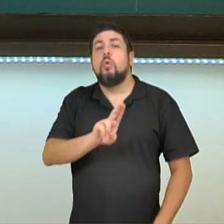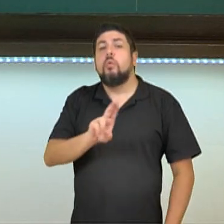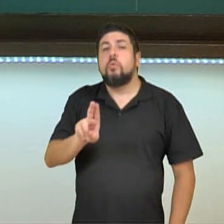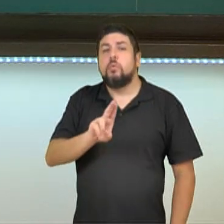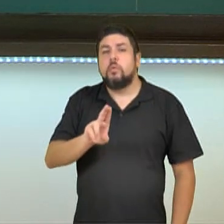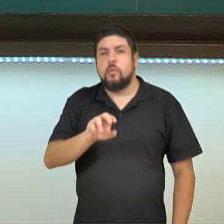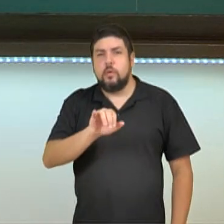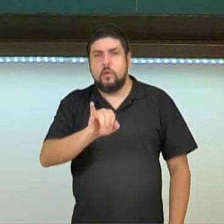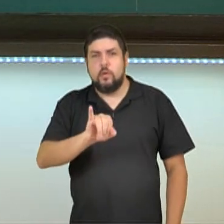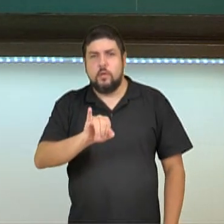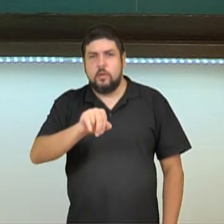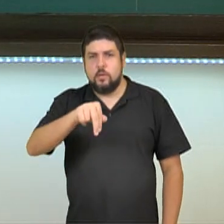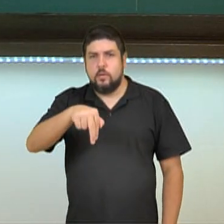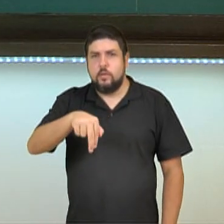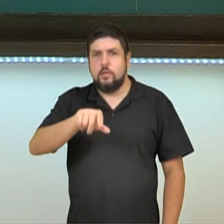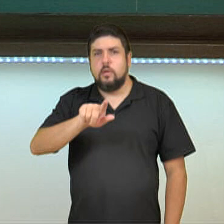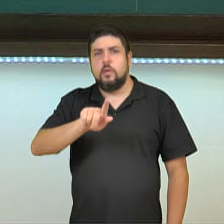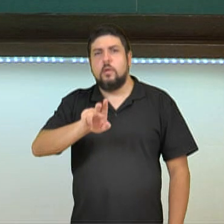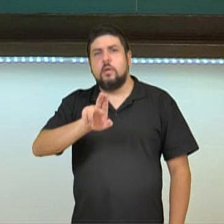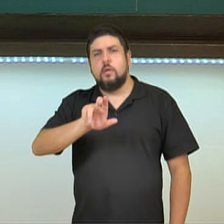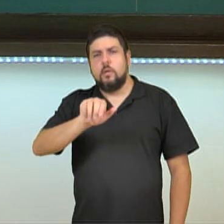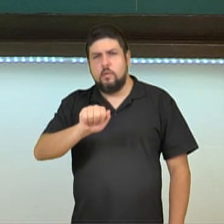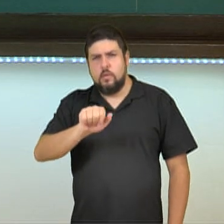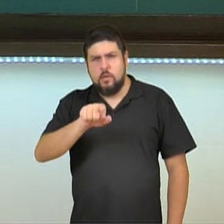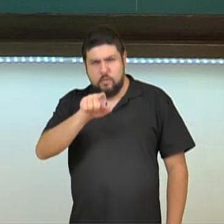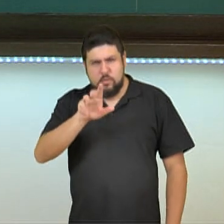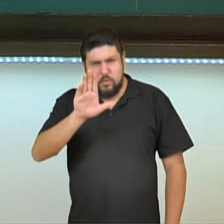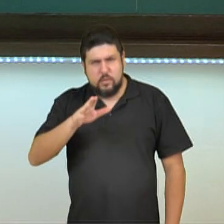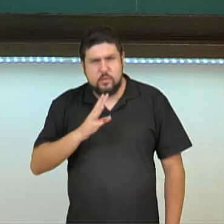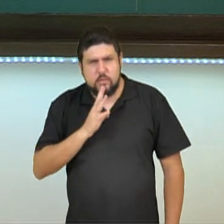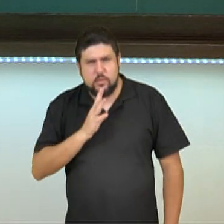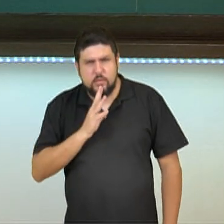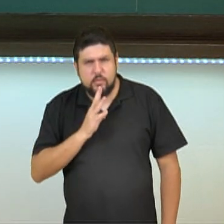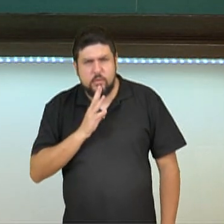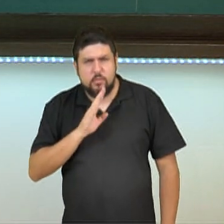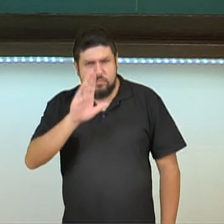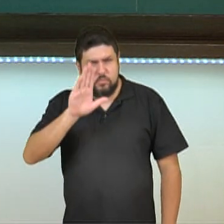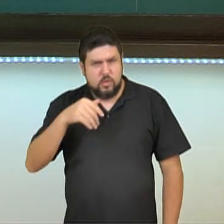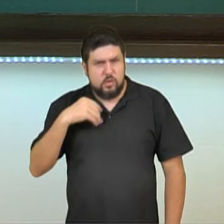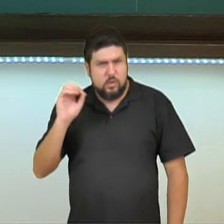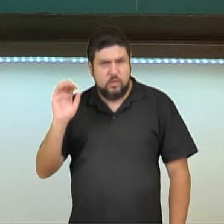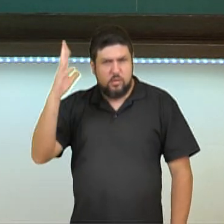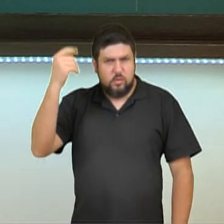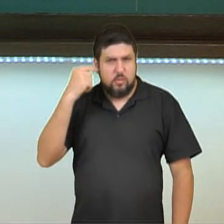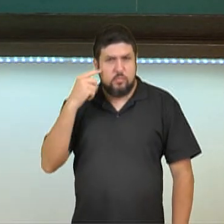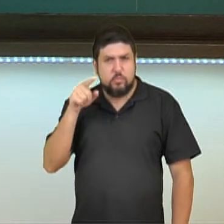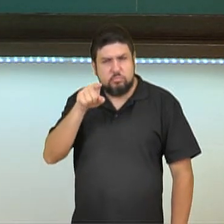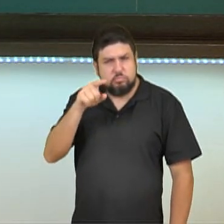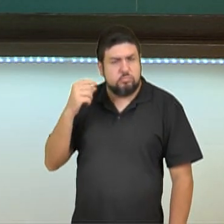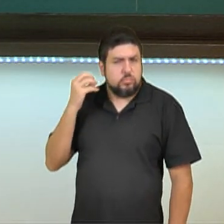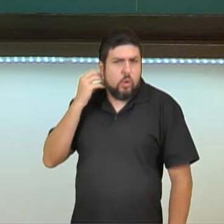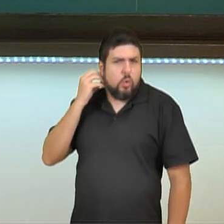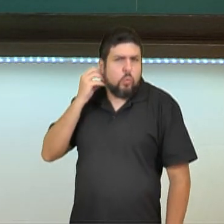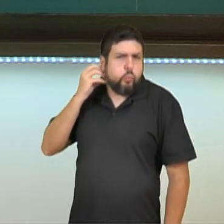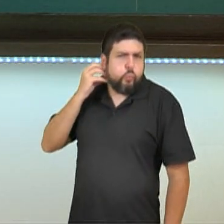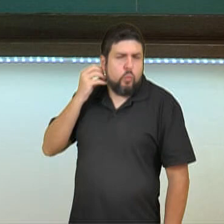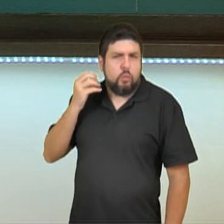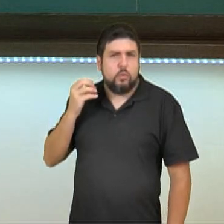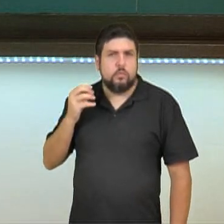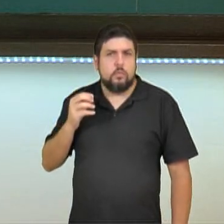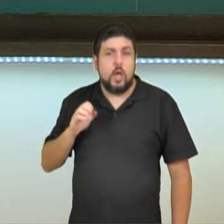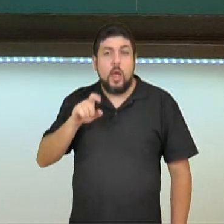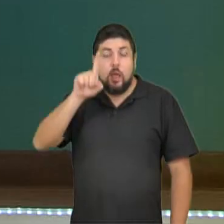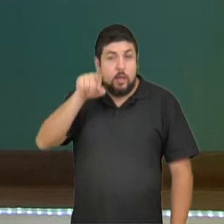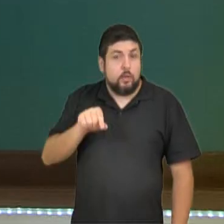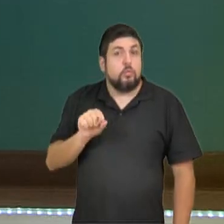de ínguas. Você já tinha ouvido falar? Você já teve alguma vez íngua? Então saiba que isso é um